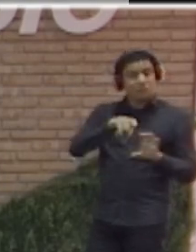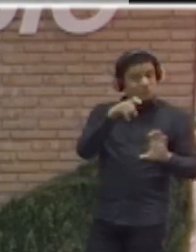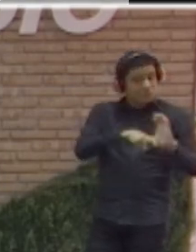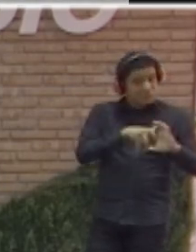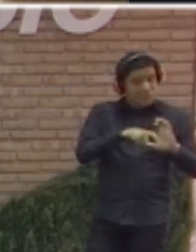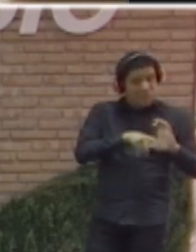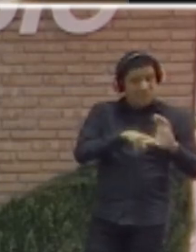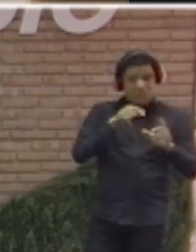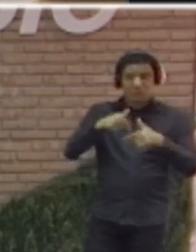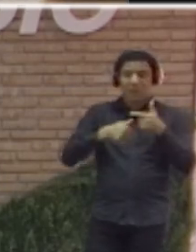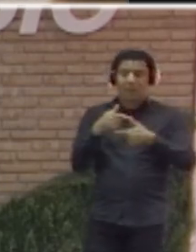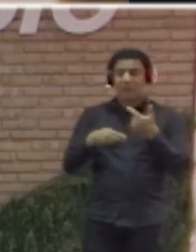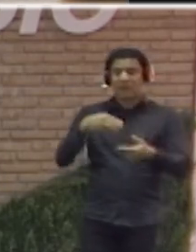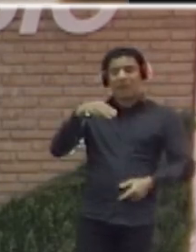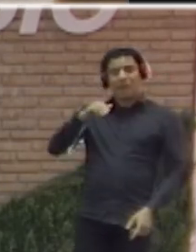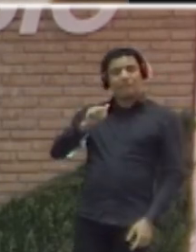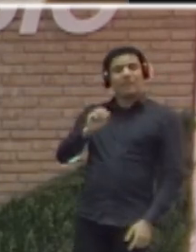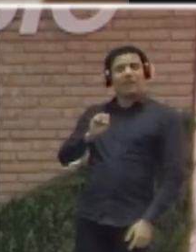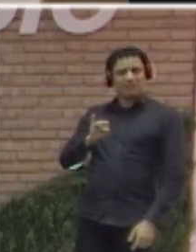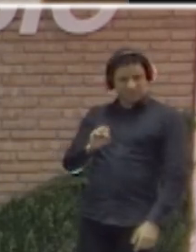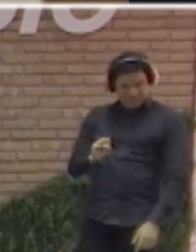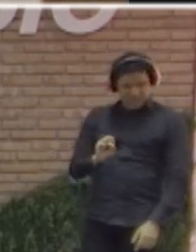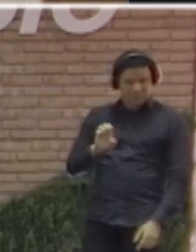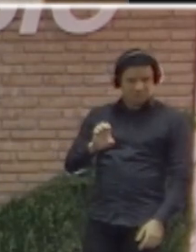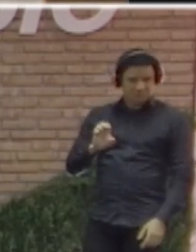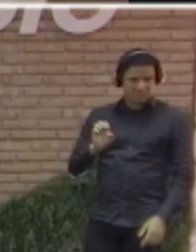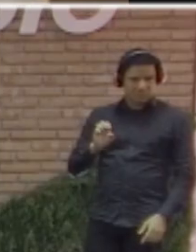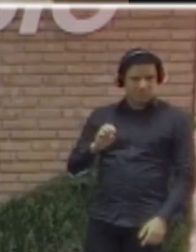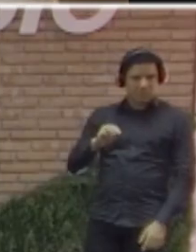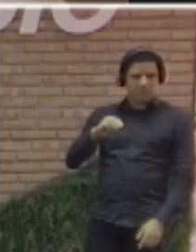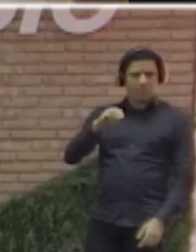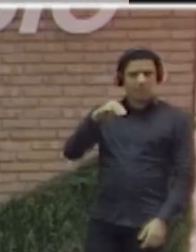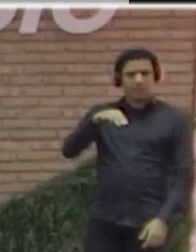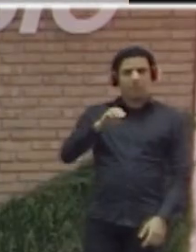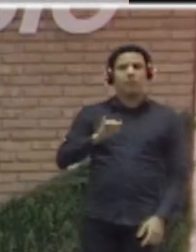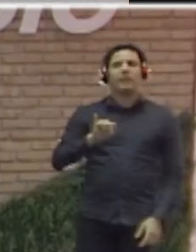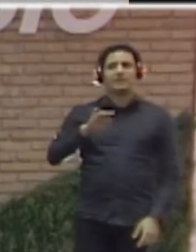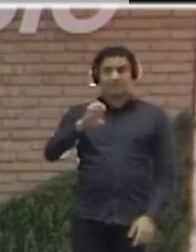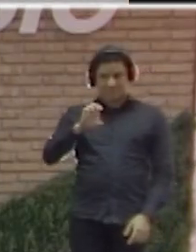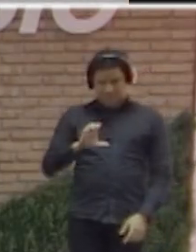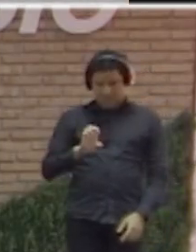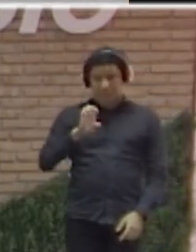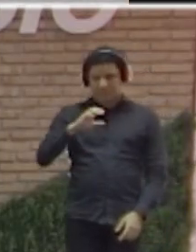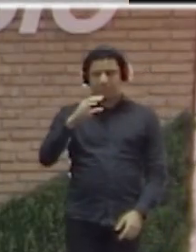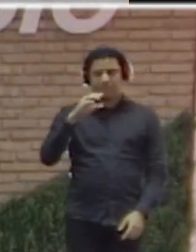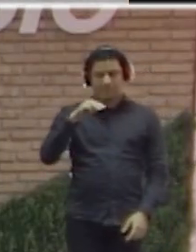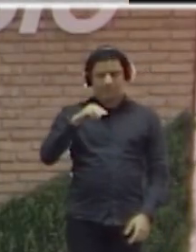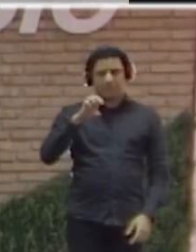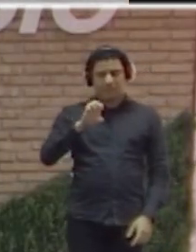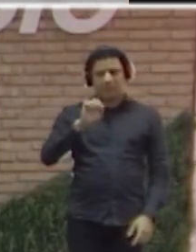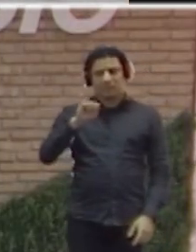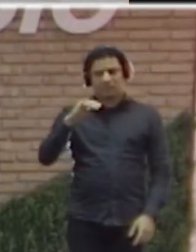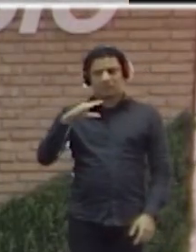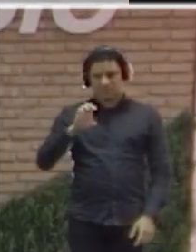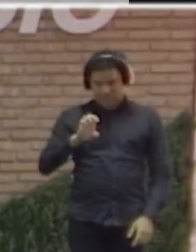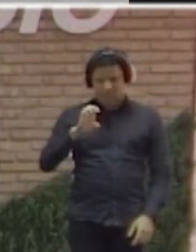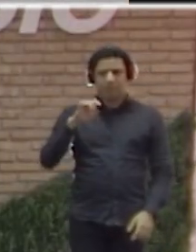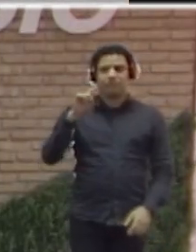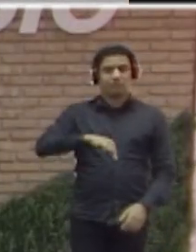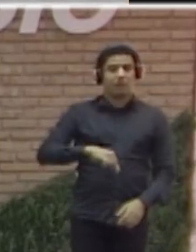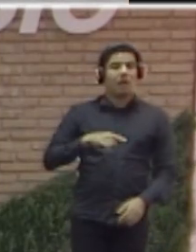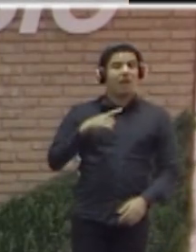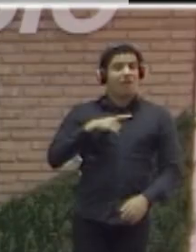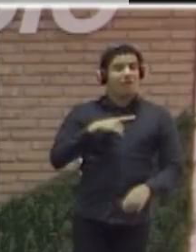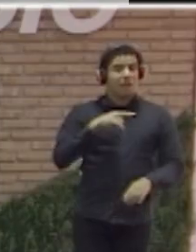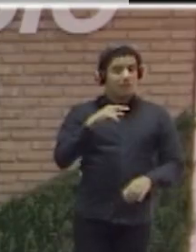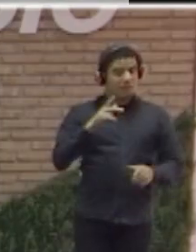da Mace para gerenciar esse projeto. Então, basicamente, eu estava ou aqui